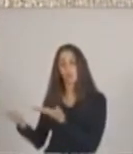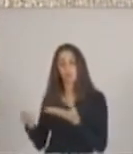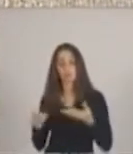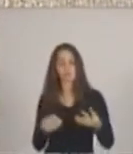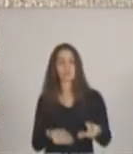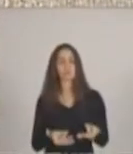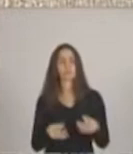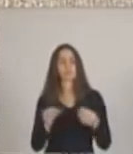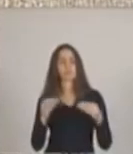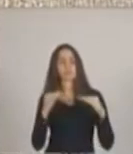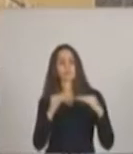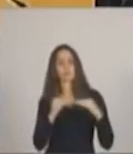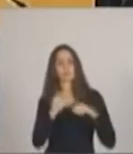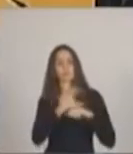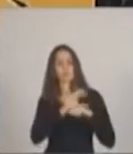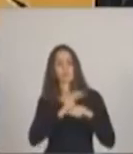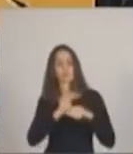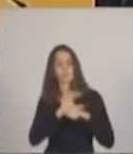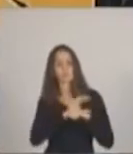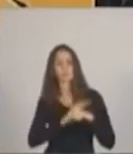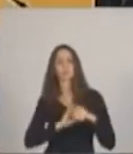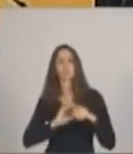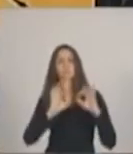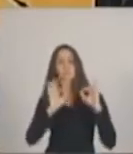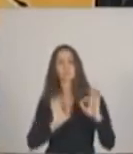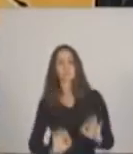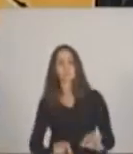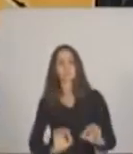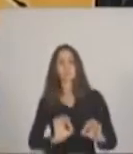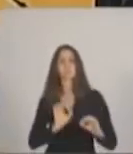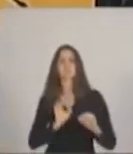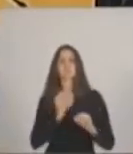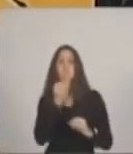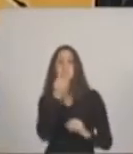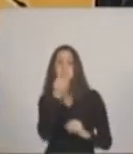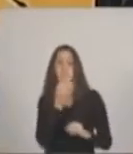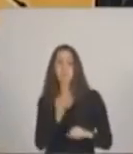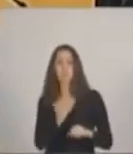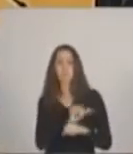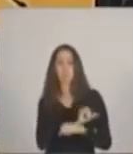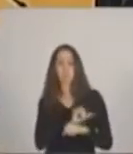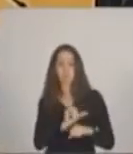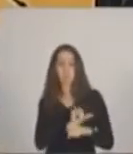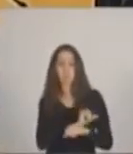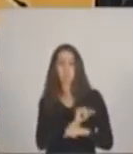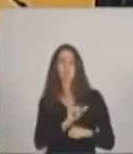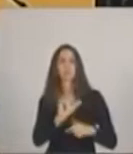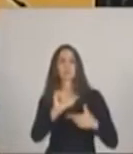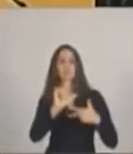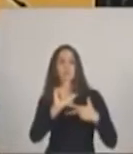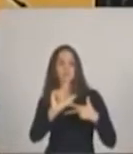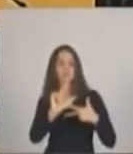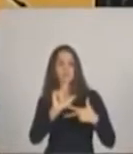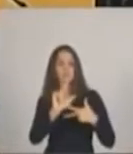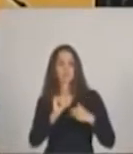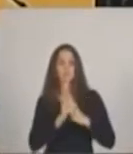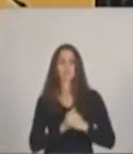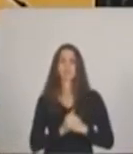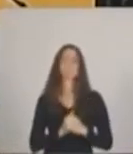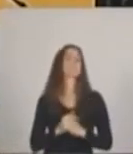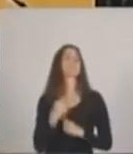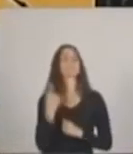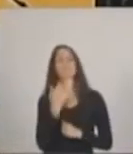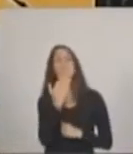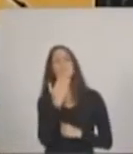pela constitucionalidade, legalidade, juridicidade, boa técnica legislativa, e eu solicito que nós,